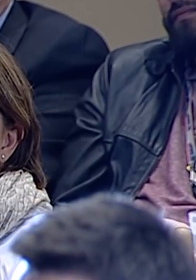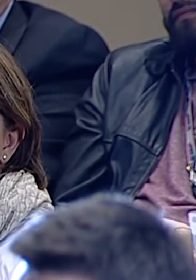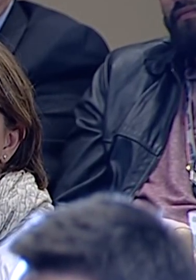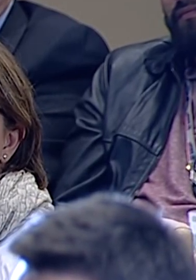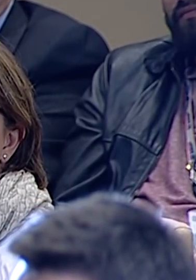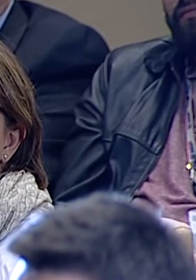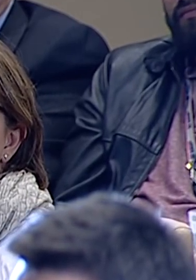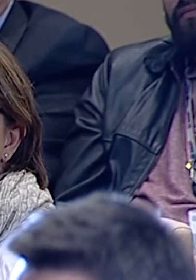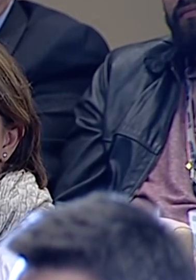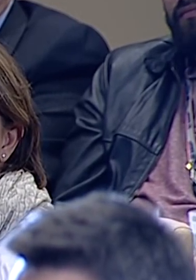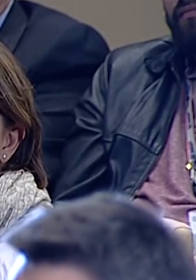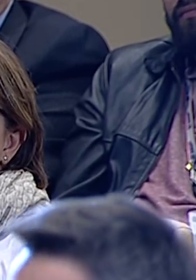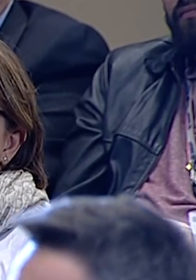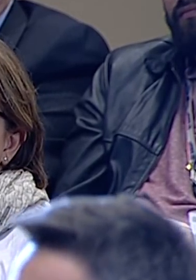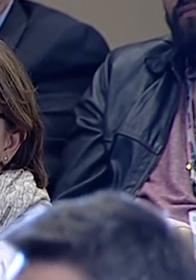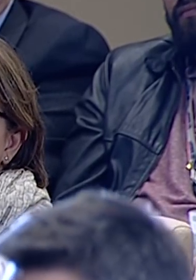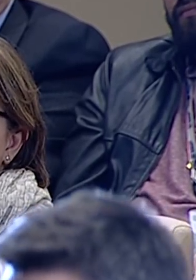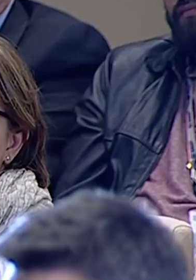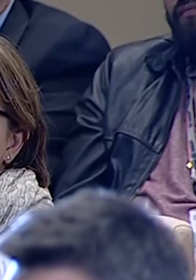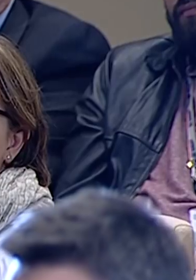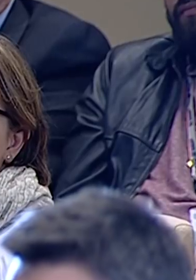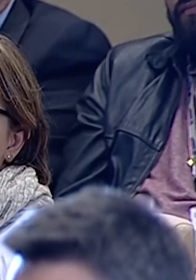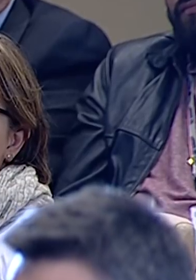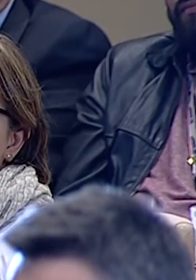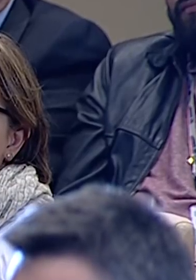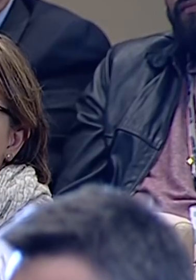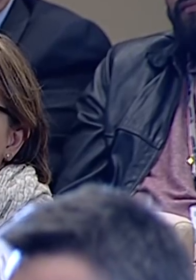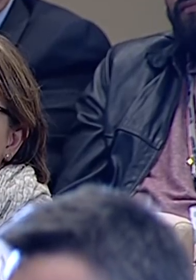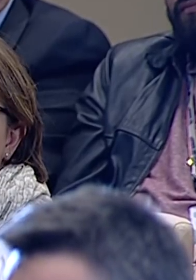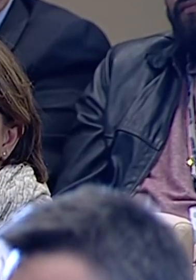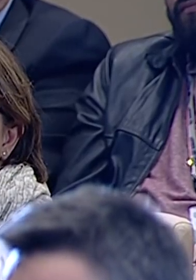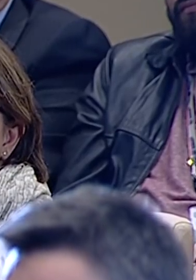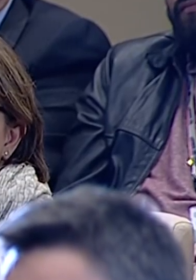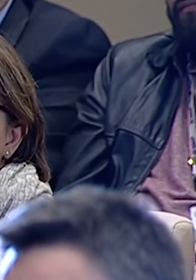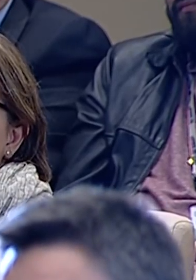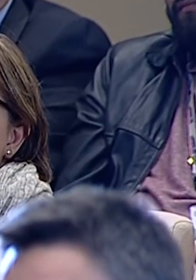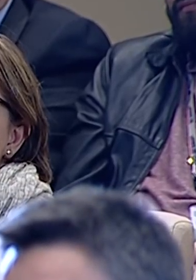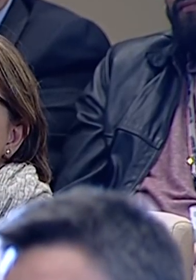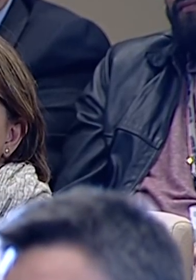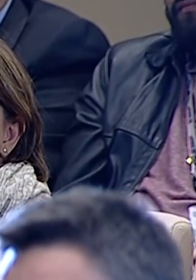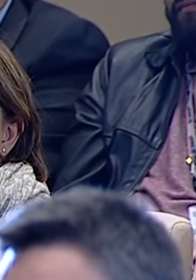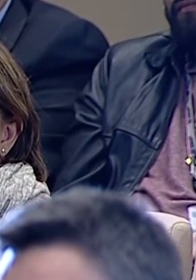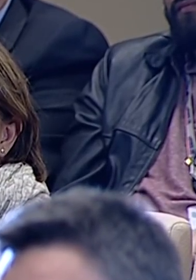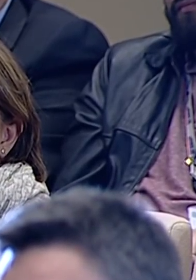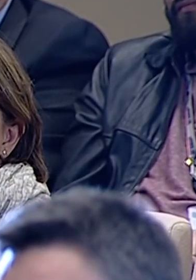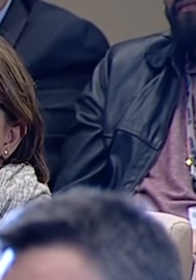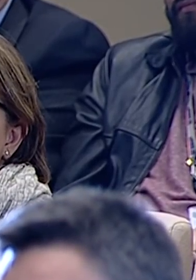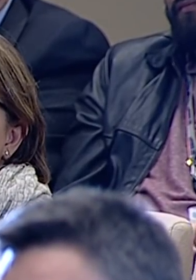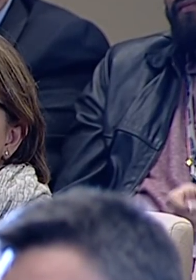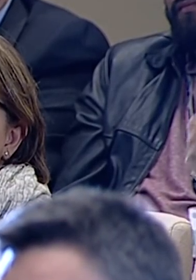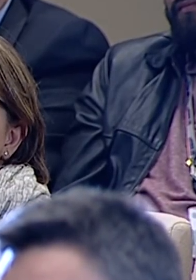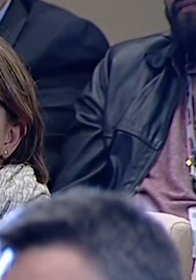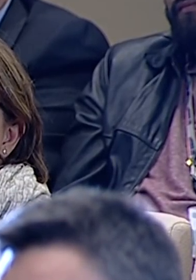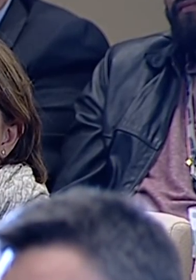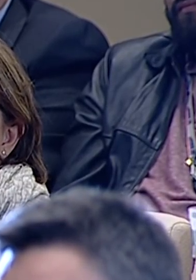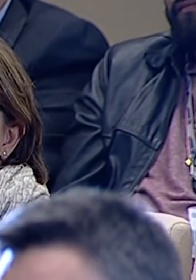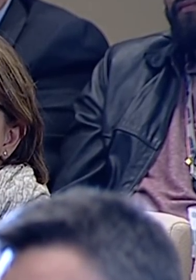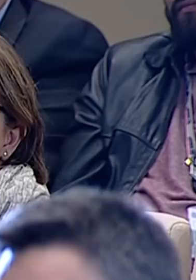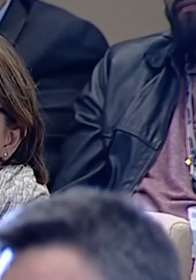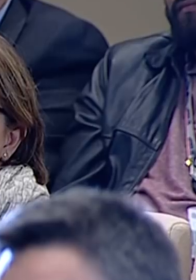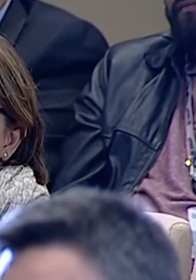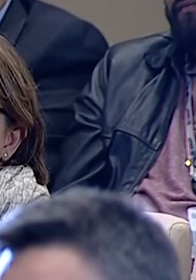é permitido ele levar uma câmera, um celular. Não. E se houve falha também na